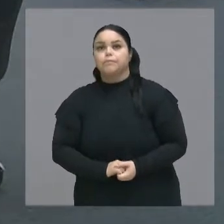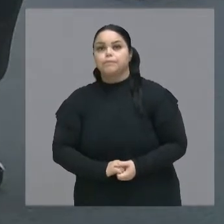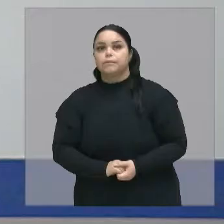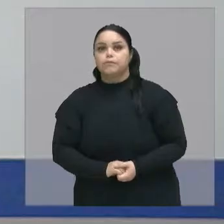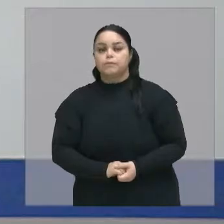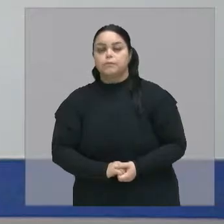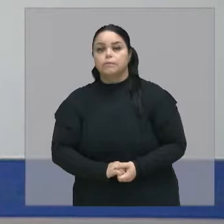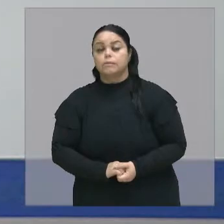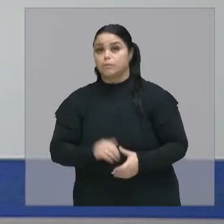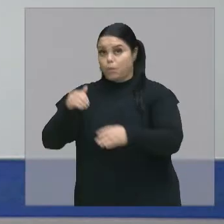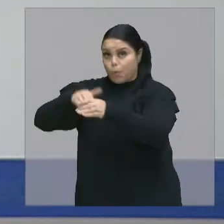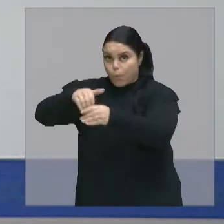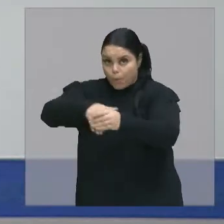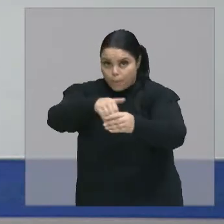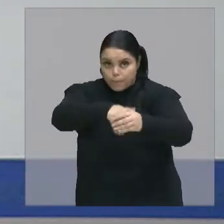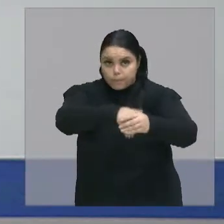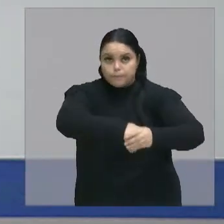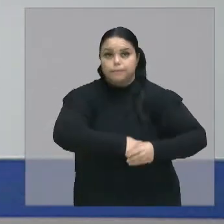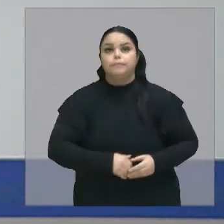Em votação,